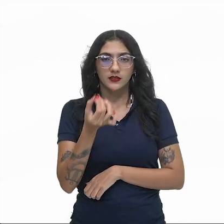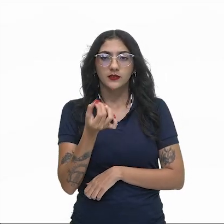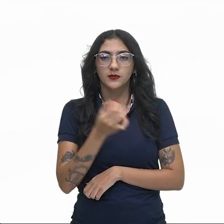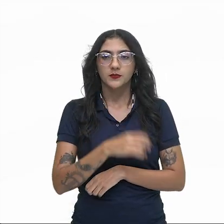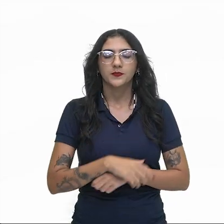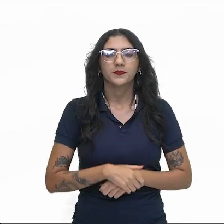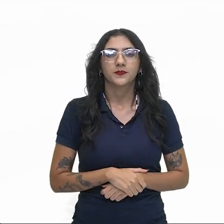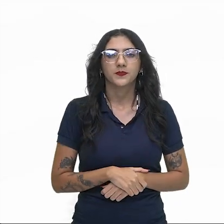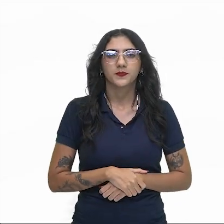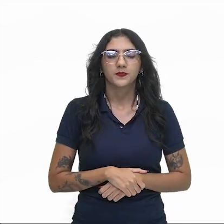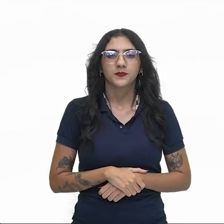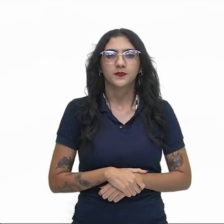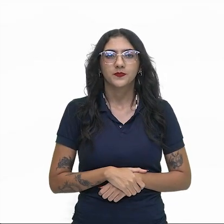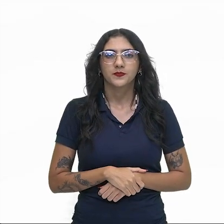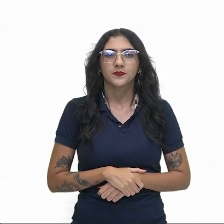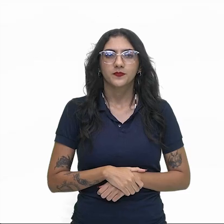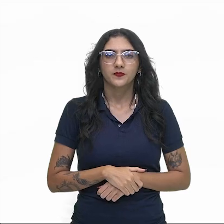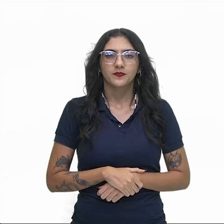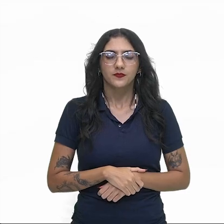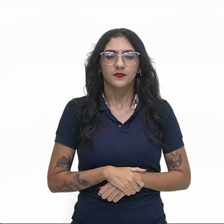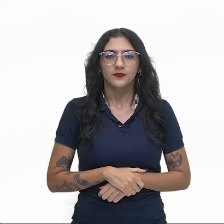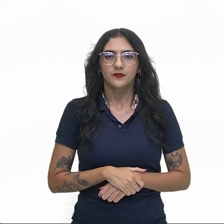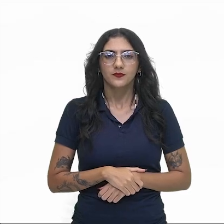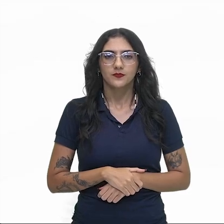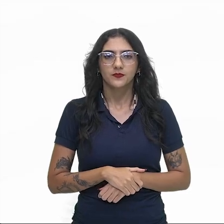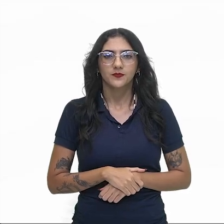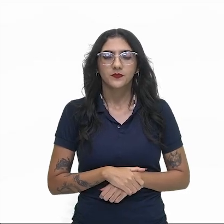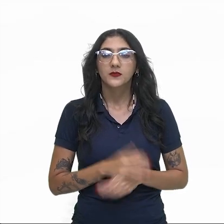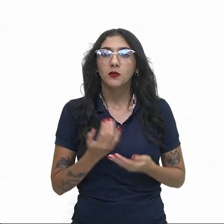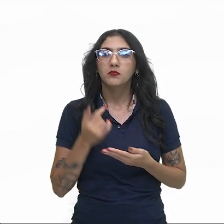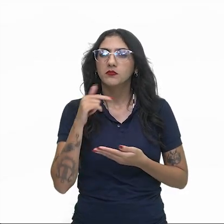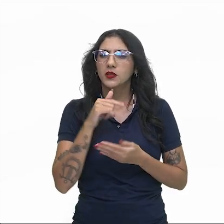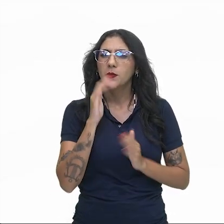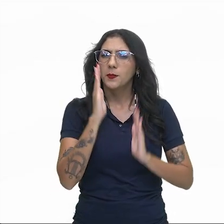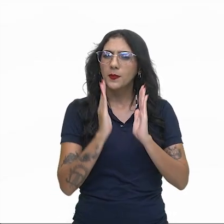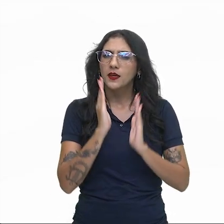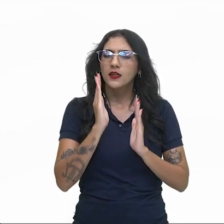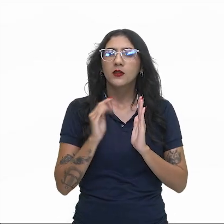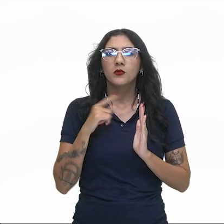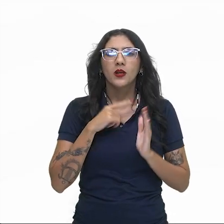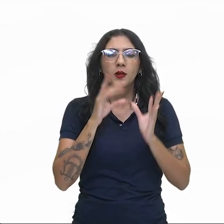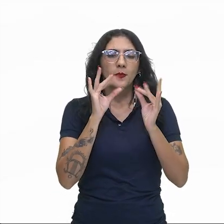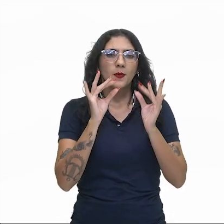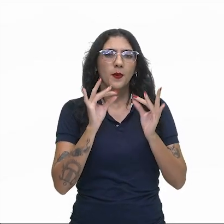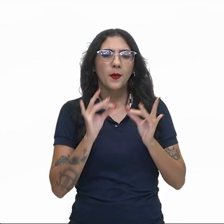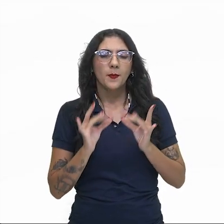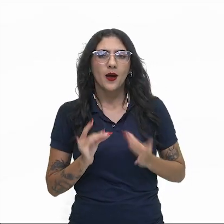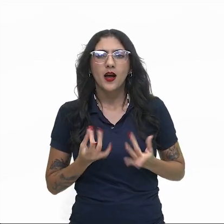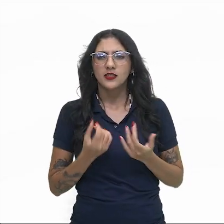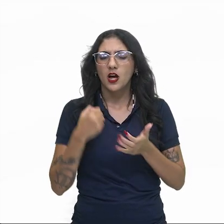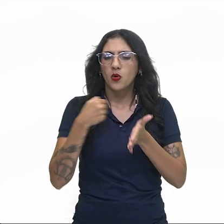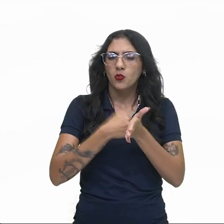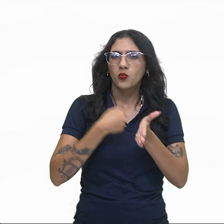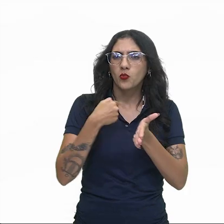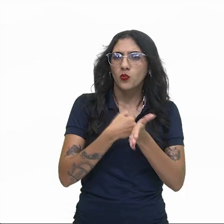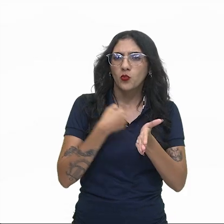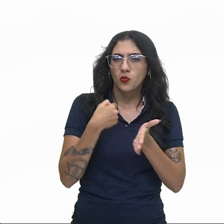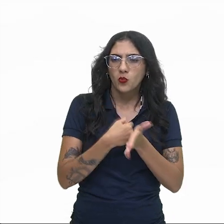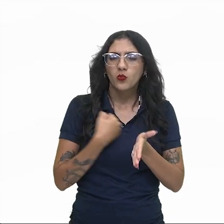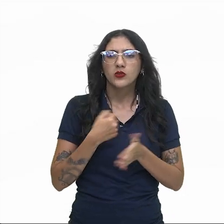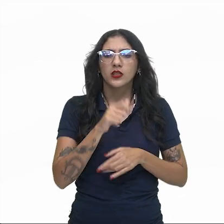né? E ali ele fala sobre a segregação racial, né? Onde